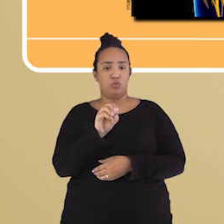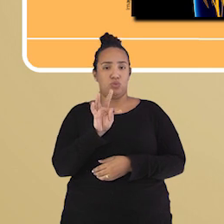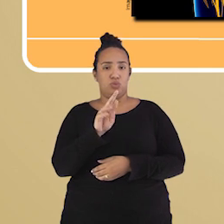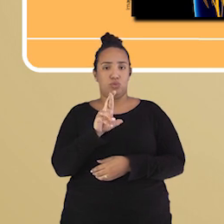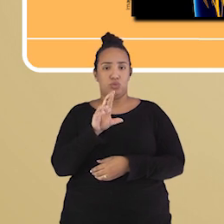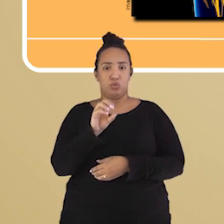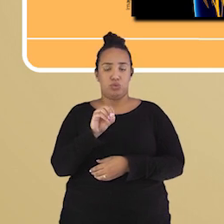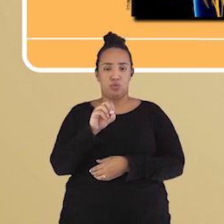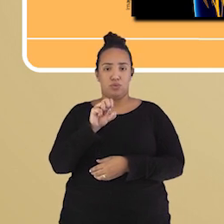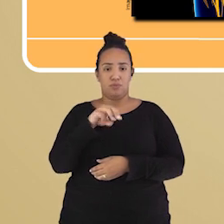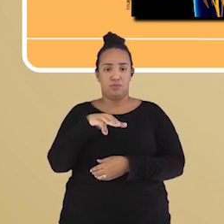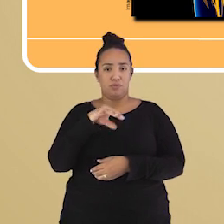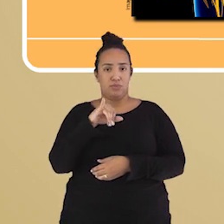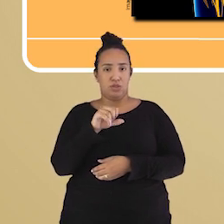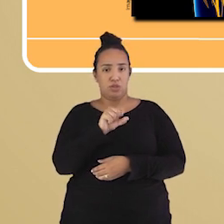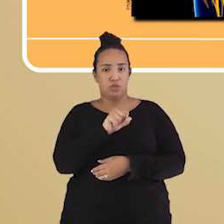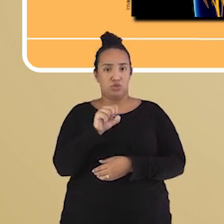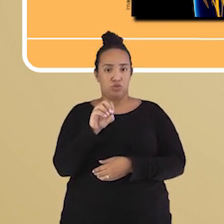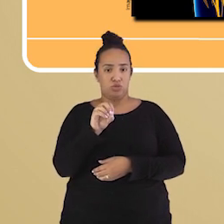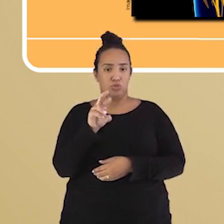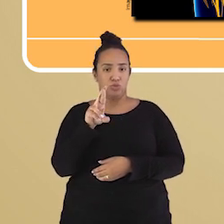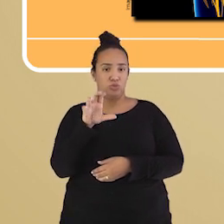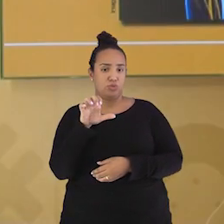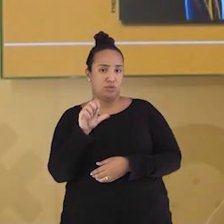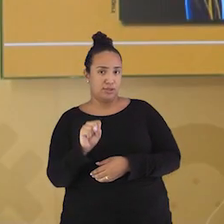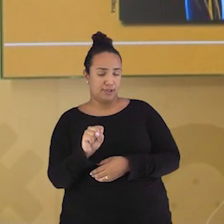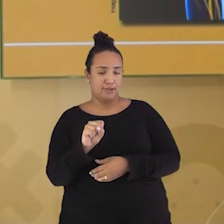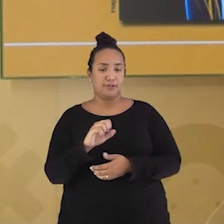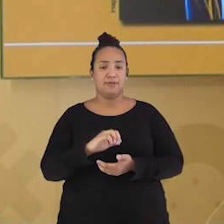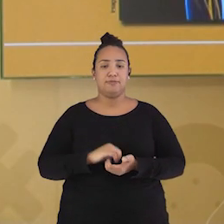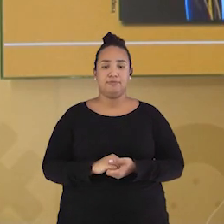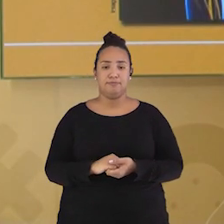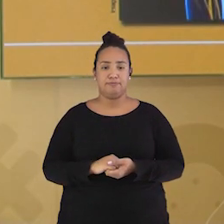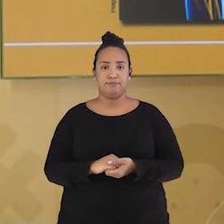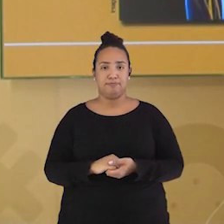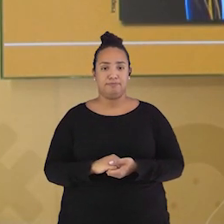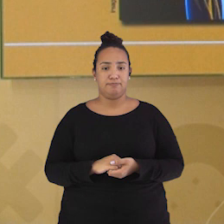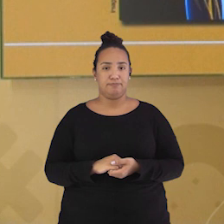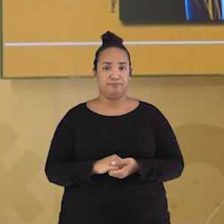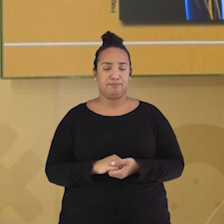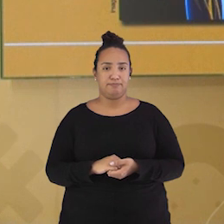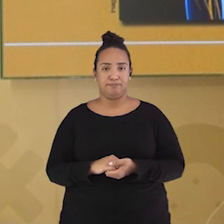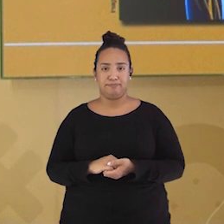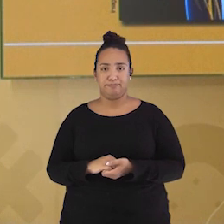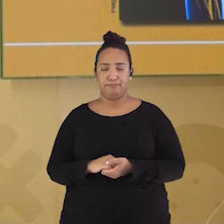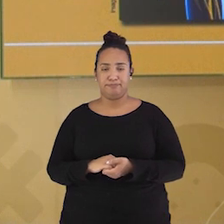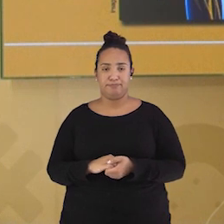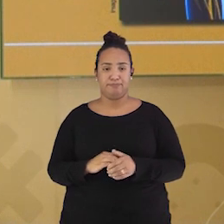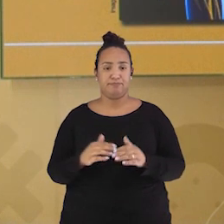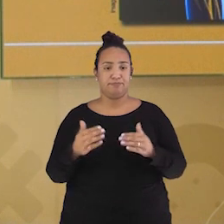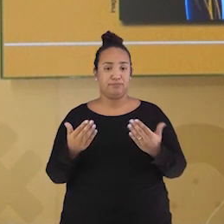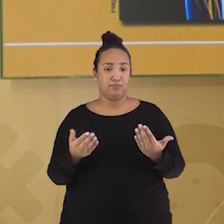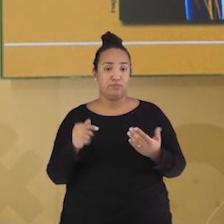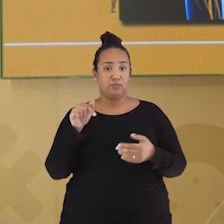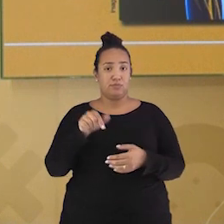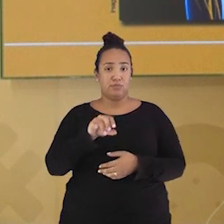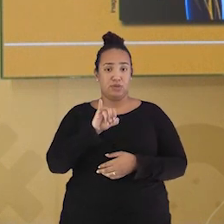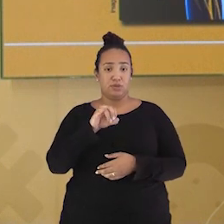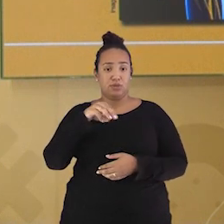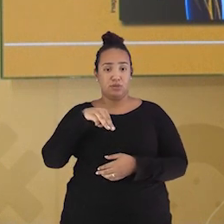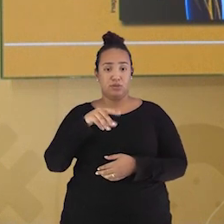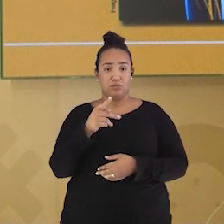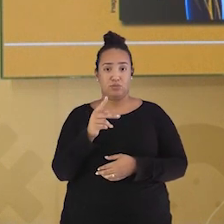na fenda sináptica entre dois neurônios. Quando o impulso nervoso chega às ramificações do